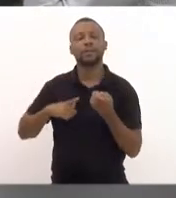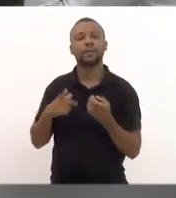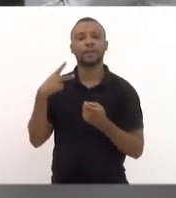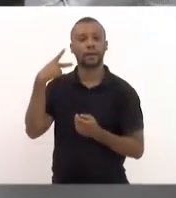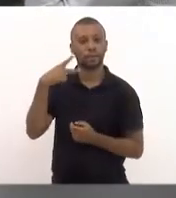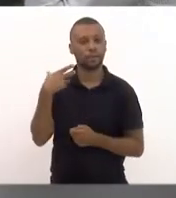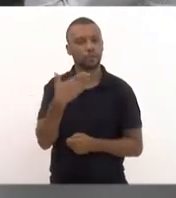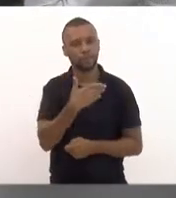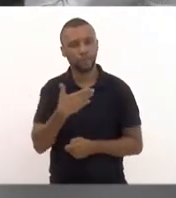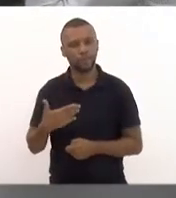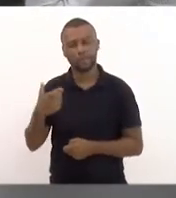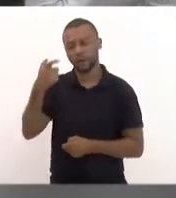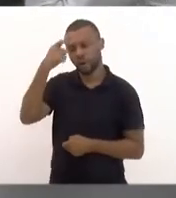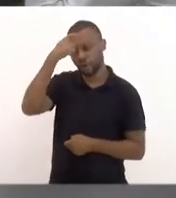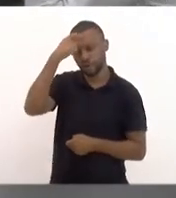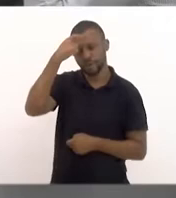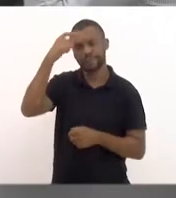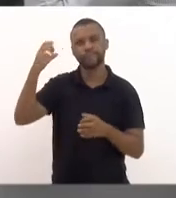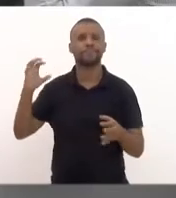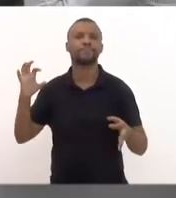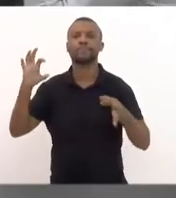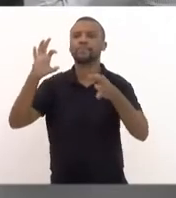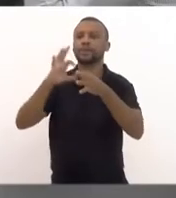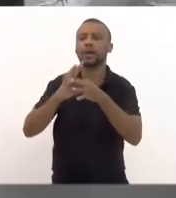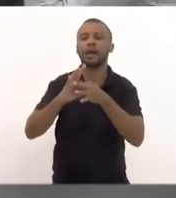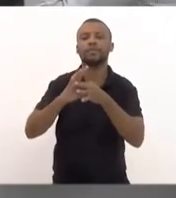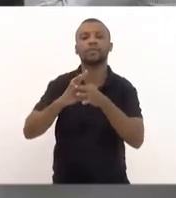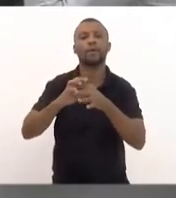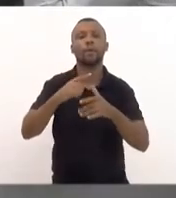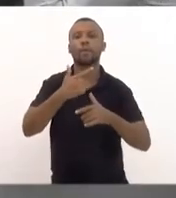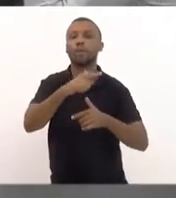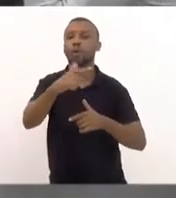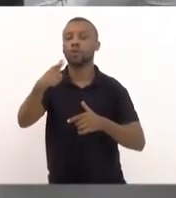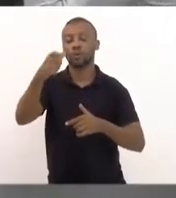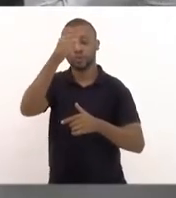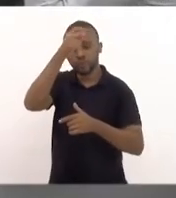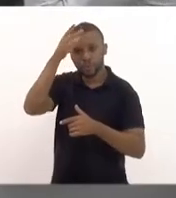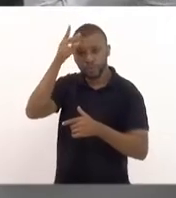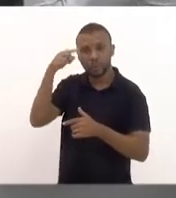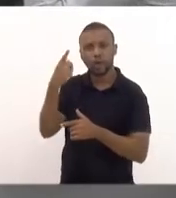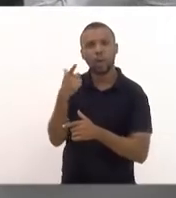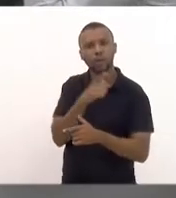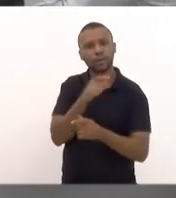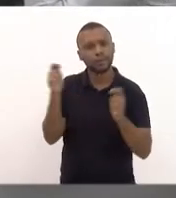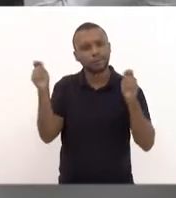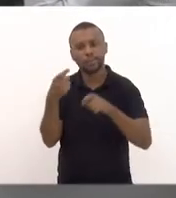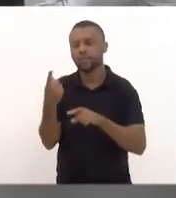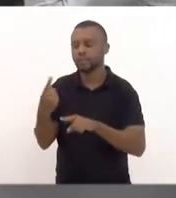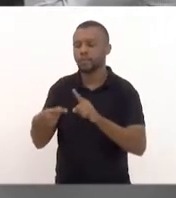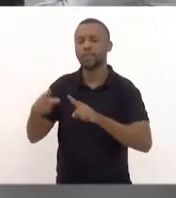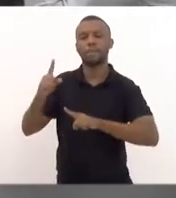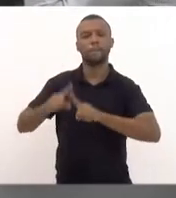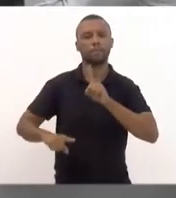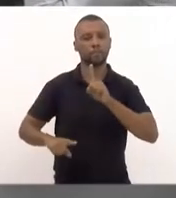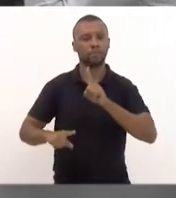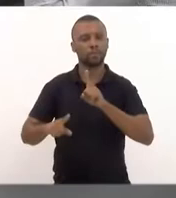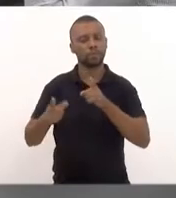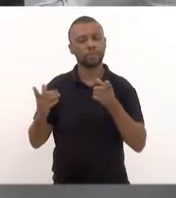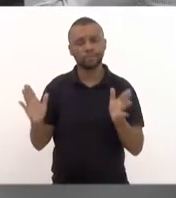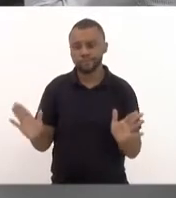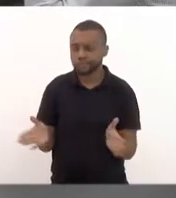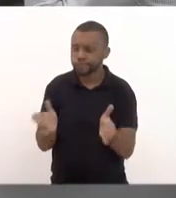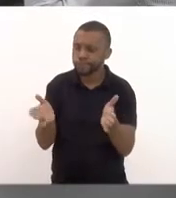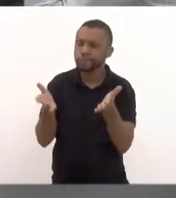muita consciência, integrada aos demais municípios, para que a gente consiga desenvolver aquela região ali e fazer com que a gente tenha mais área para